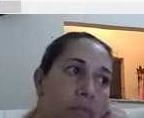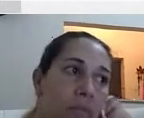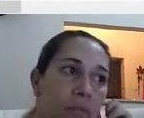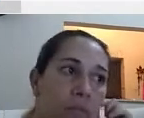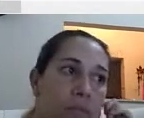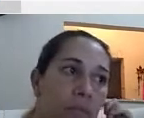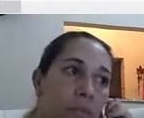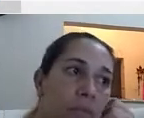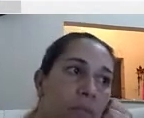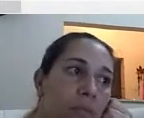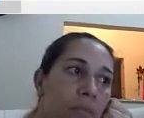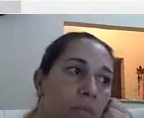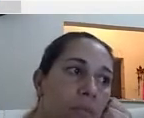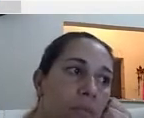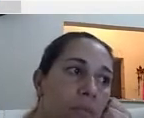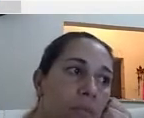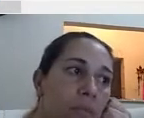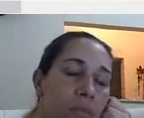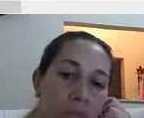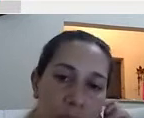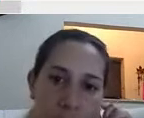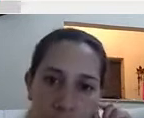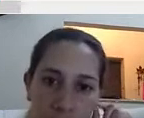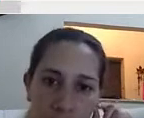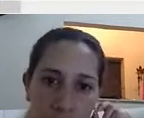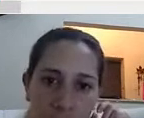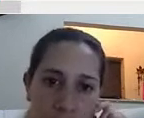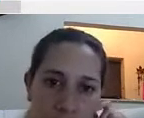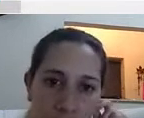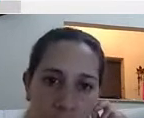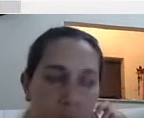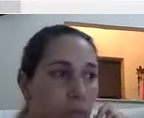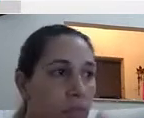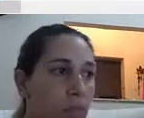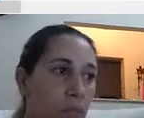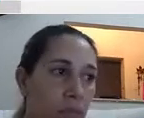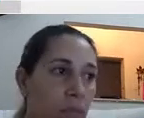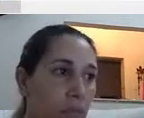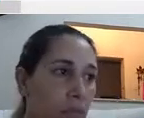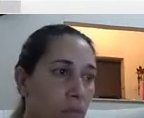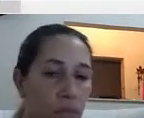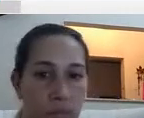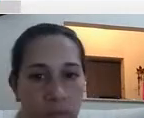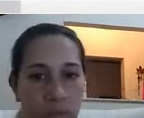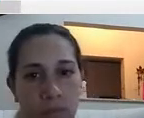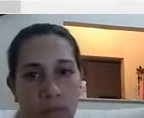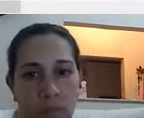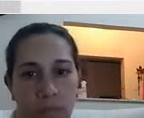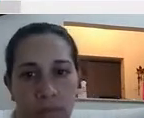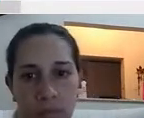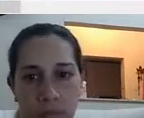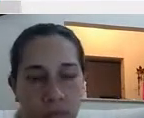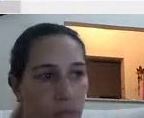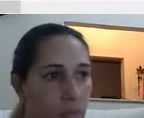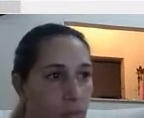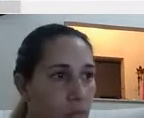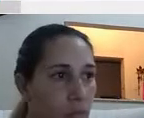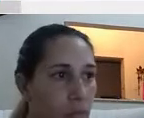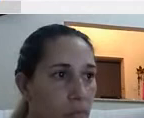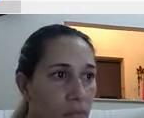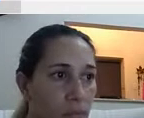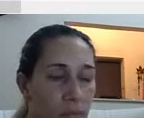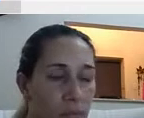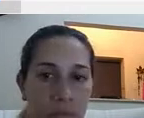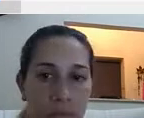E por aí vai. Ele vai aqui, ó, data de nascimento. Qual que é a descrição desse campo? Ele é tipo